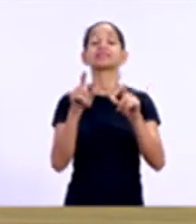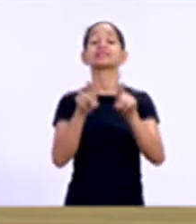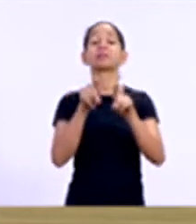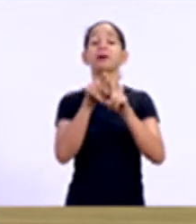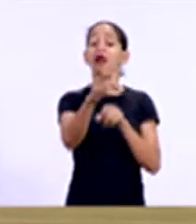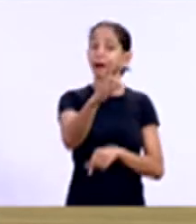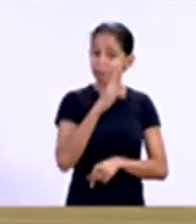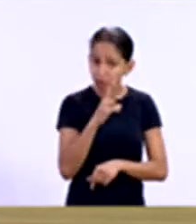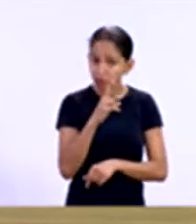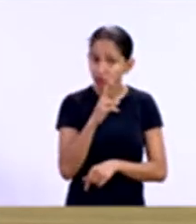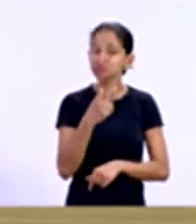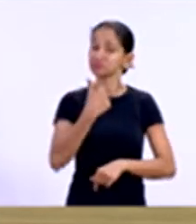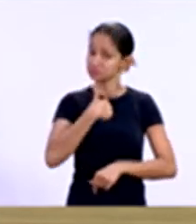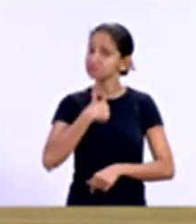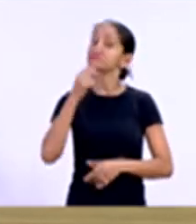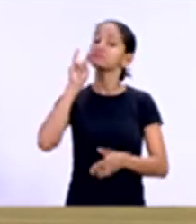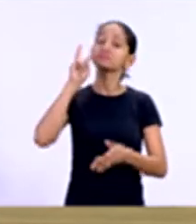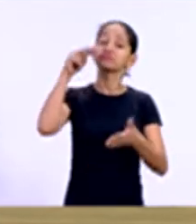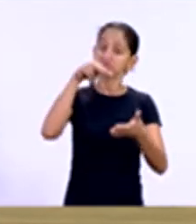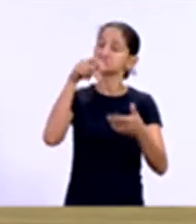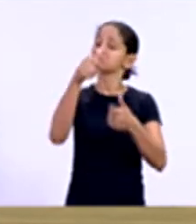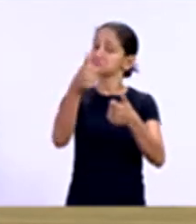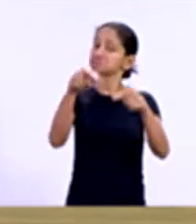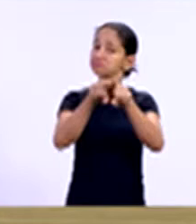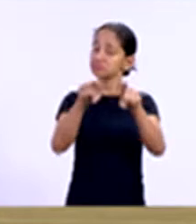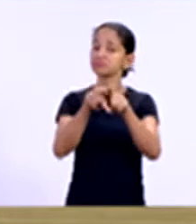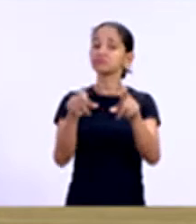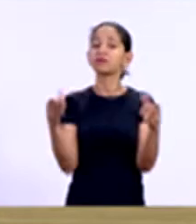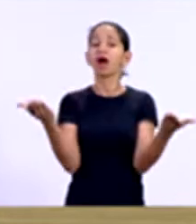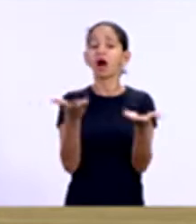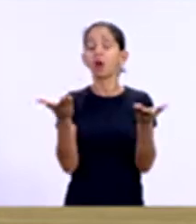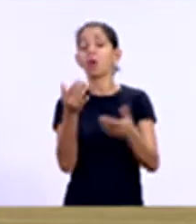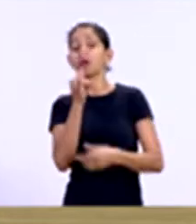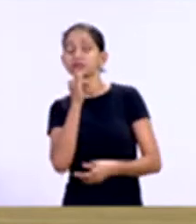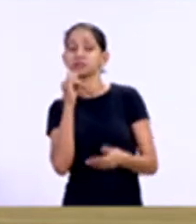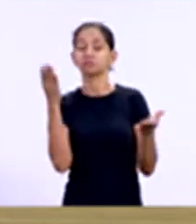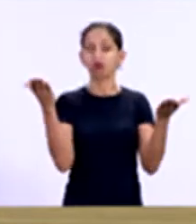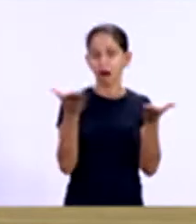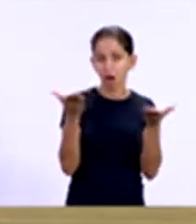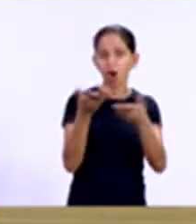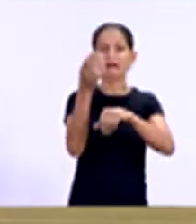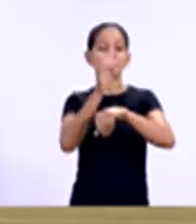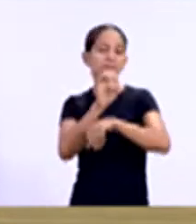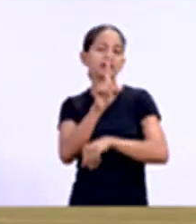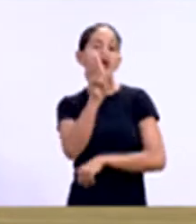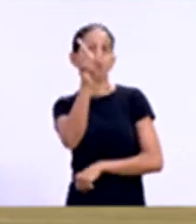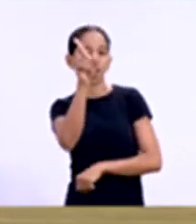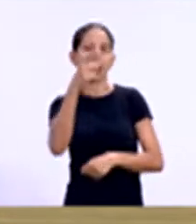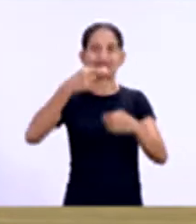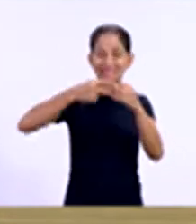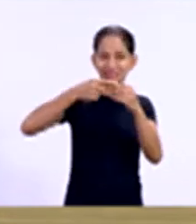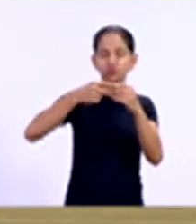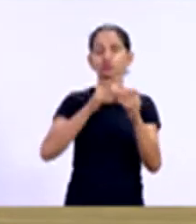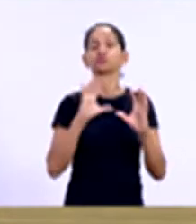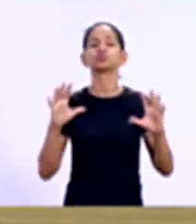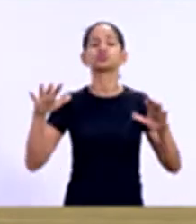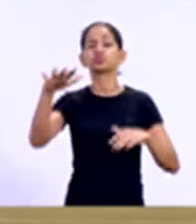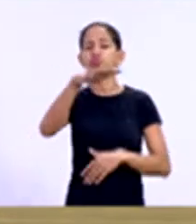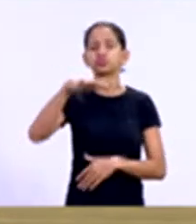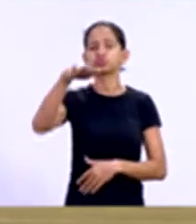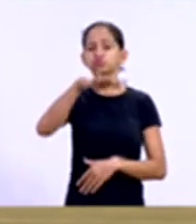a gente estuda. E olha só que resposta bem trabalhada, tanto aqui as dos meninos de Espigão do Oeste, né, como a outra resposta também